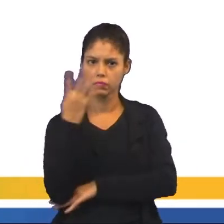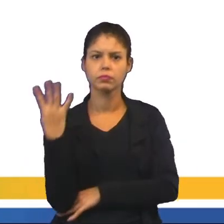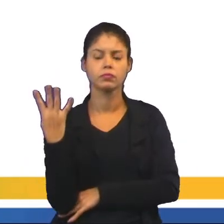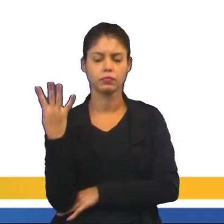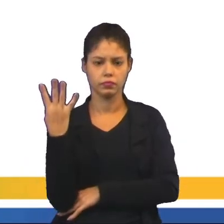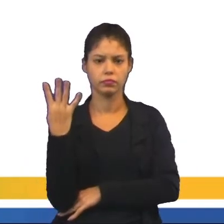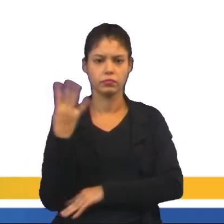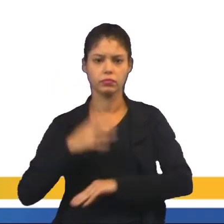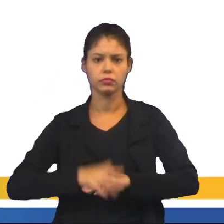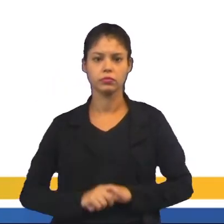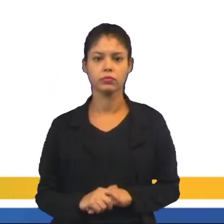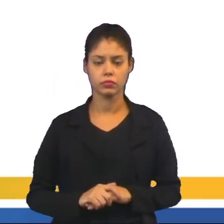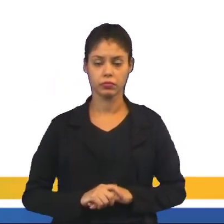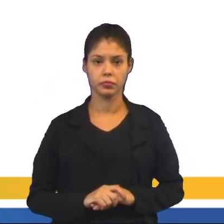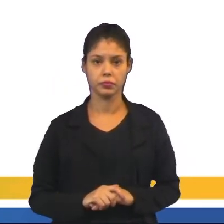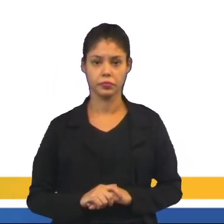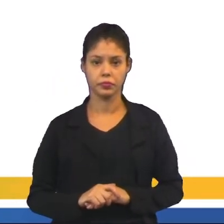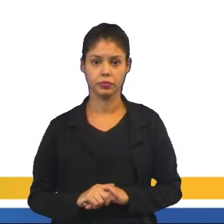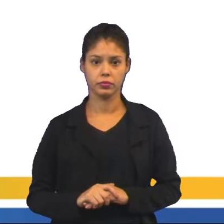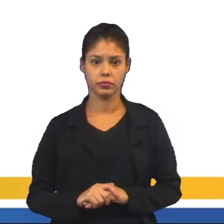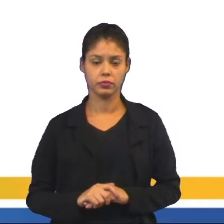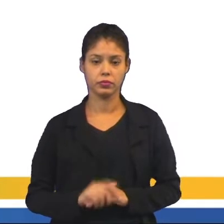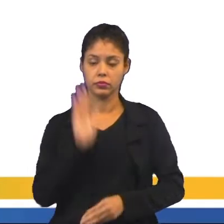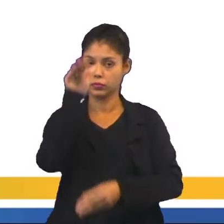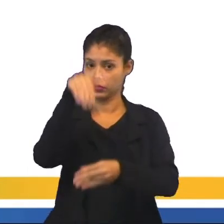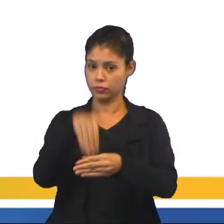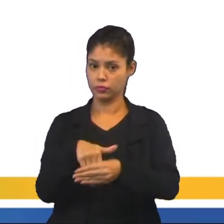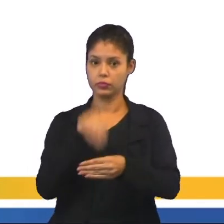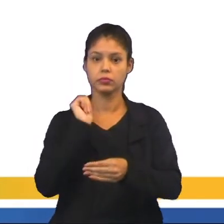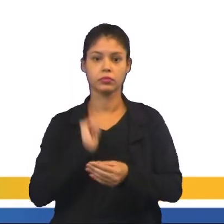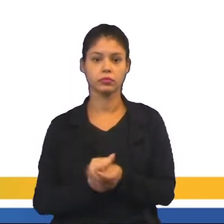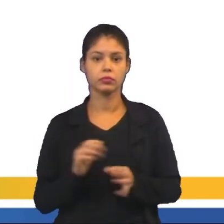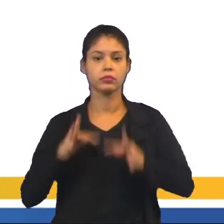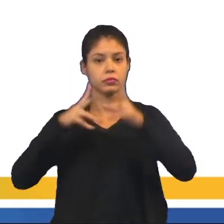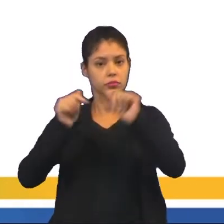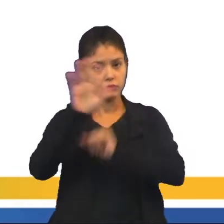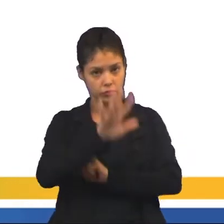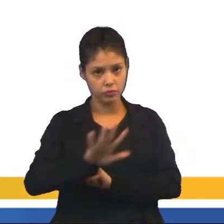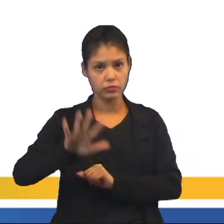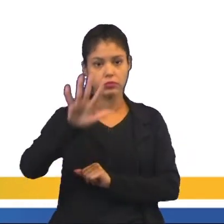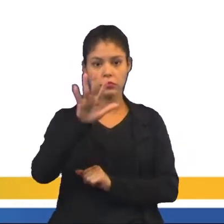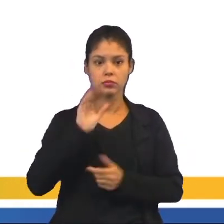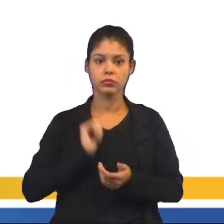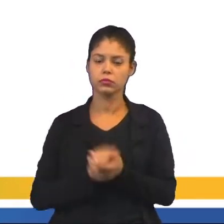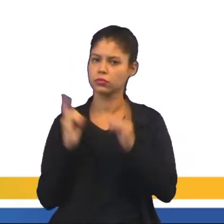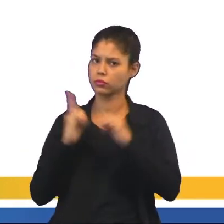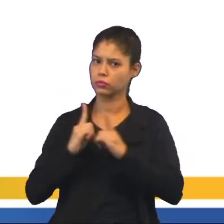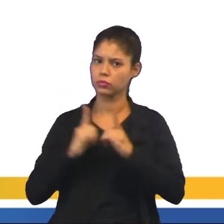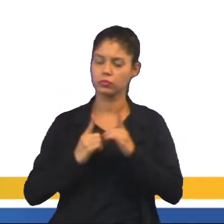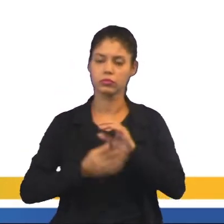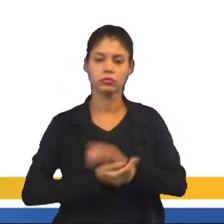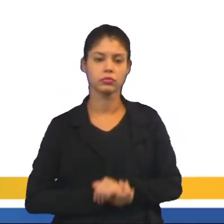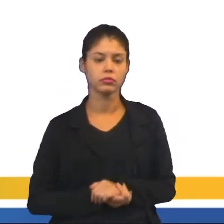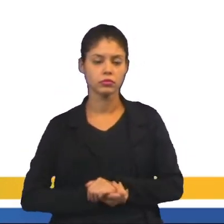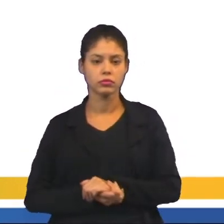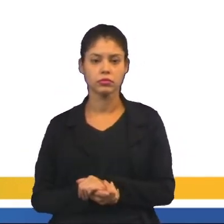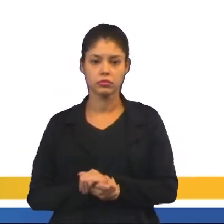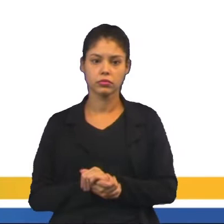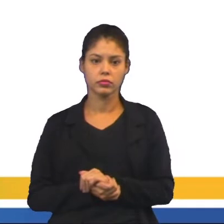devemos, ou dividimos a quantidade de votos pelo total de